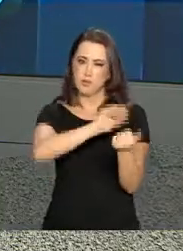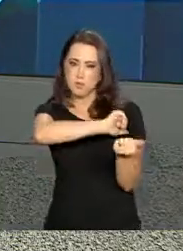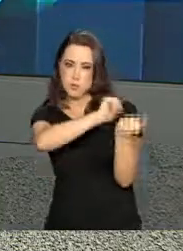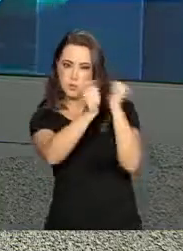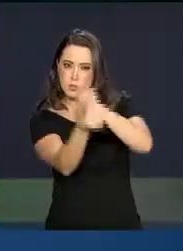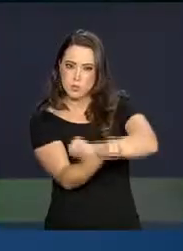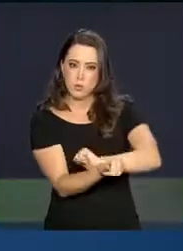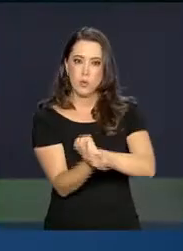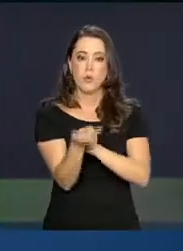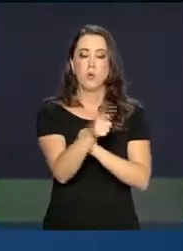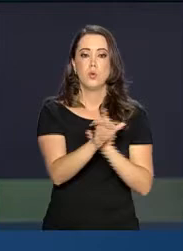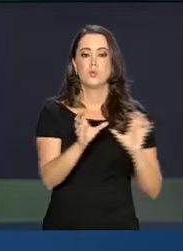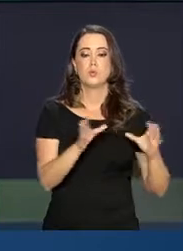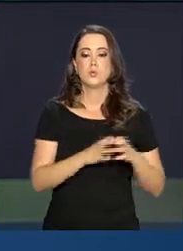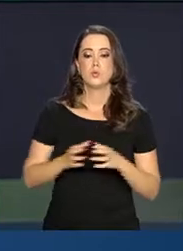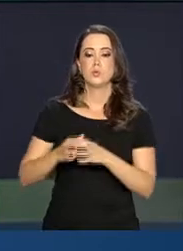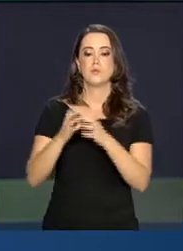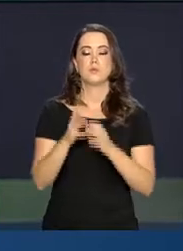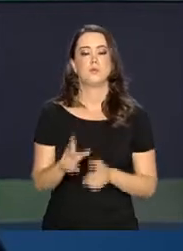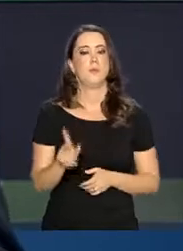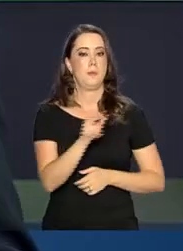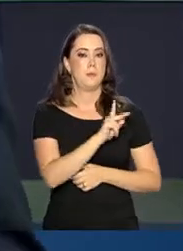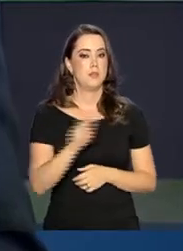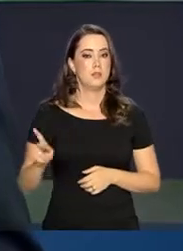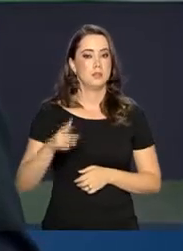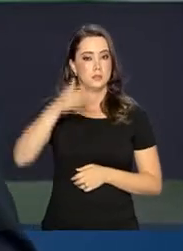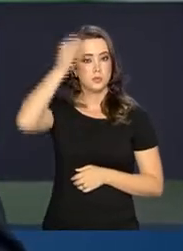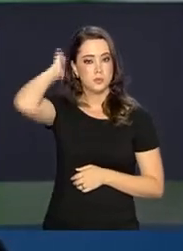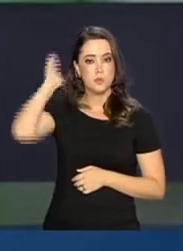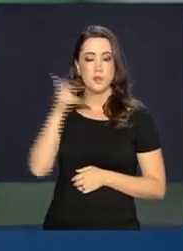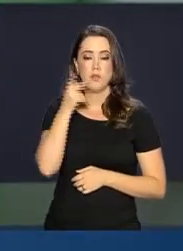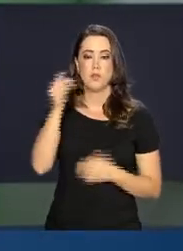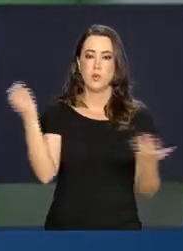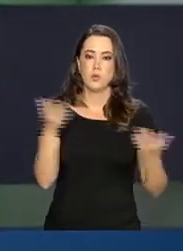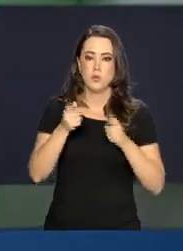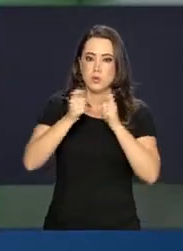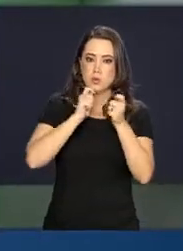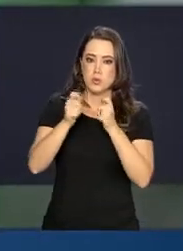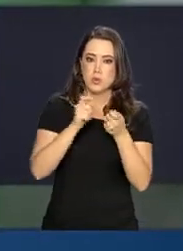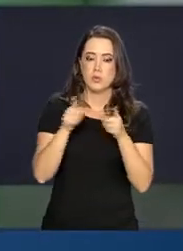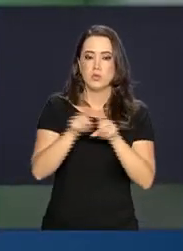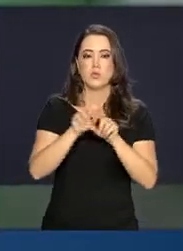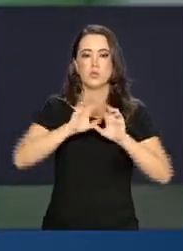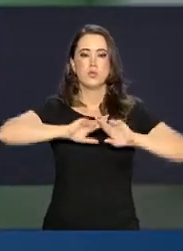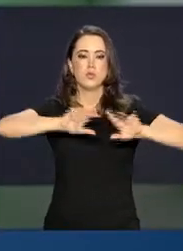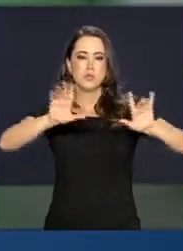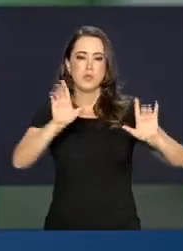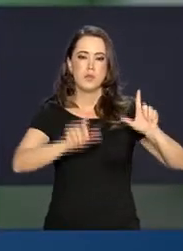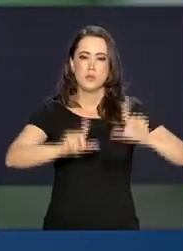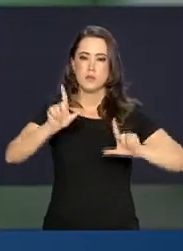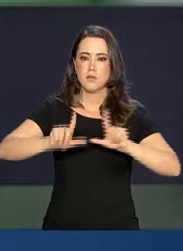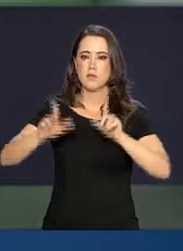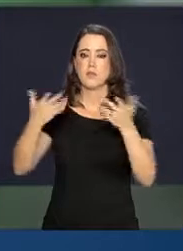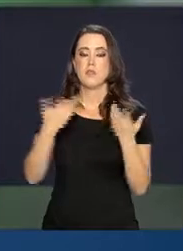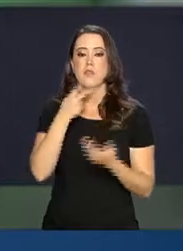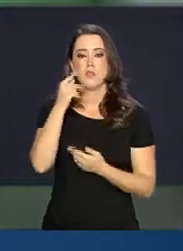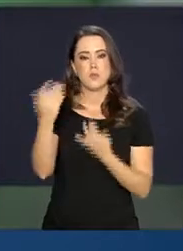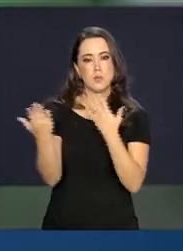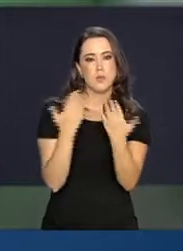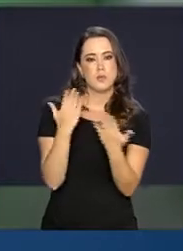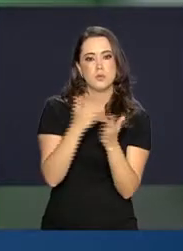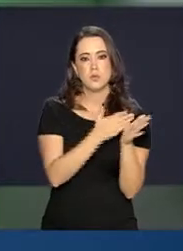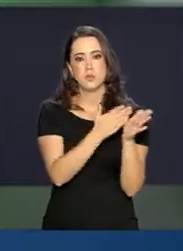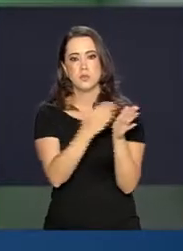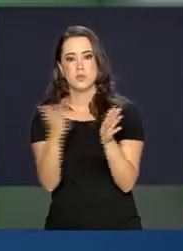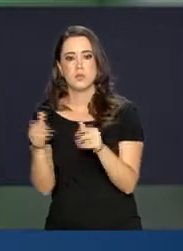grupos. O presidente Michel Temer concedeu entrevista hoje a repórteres de veículos estrangeiros e fez um